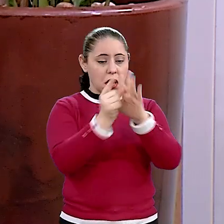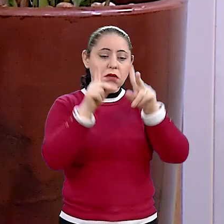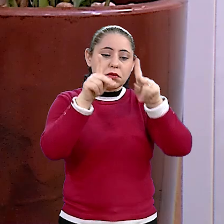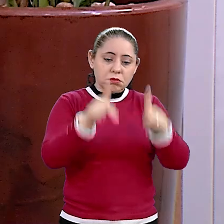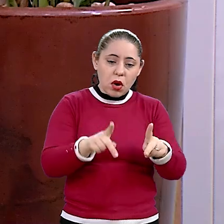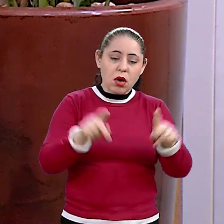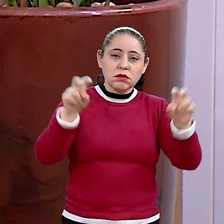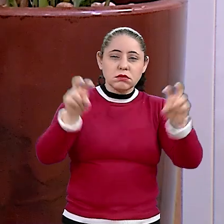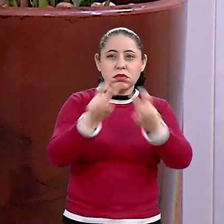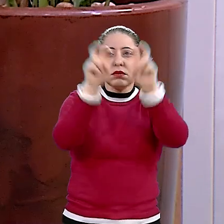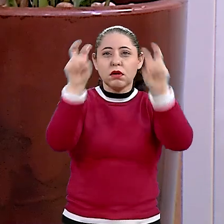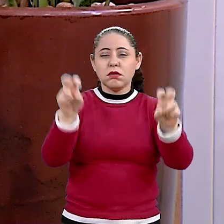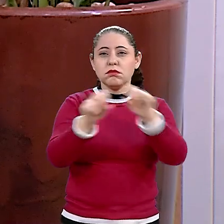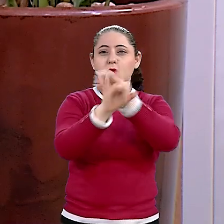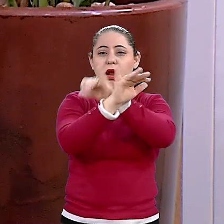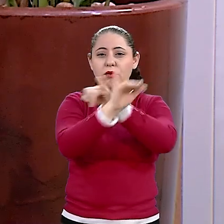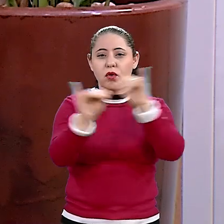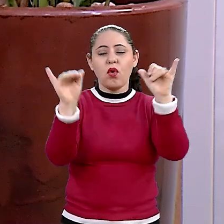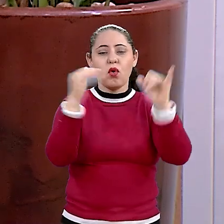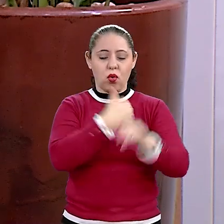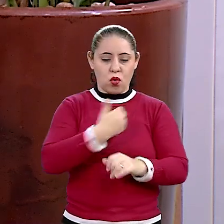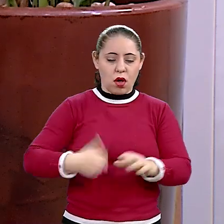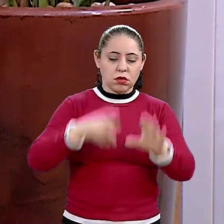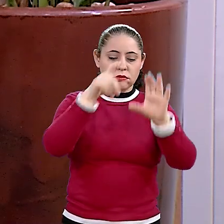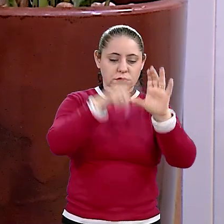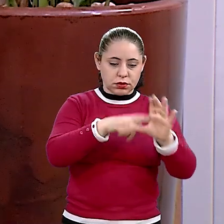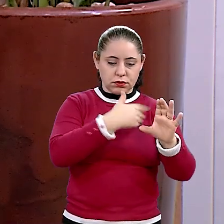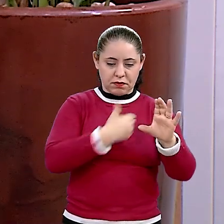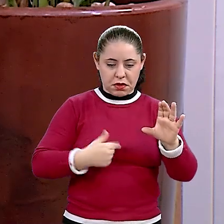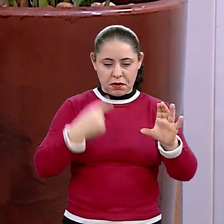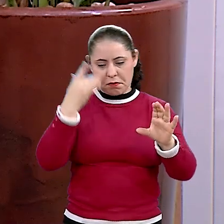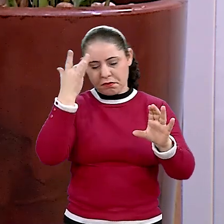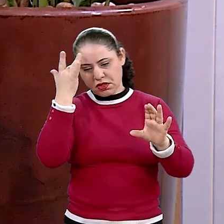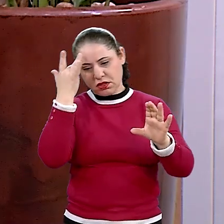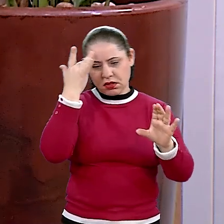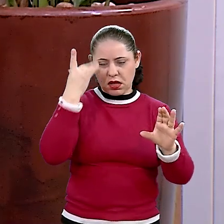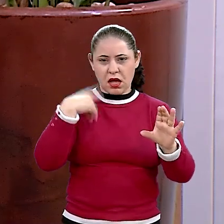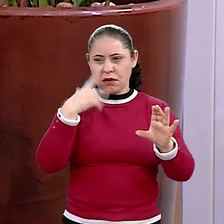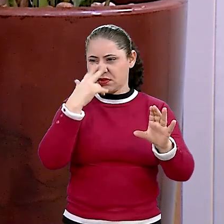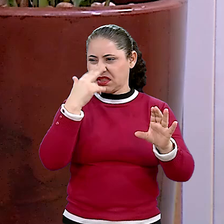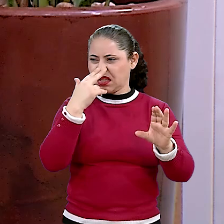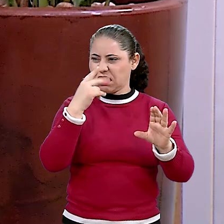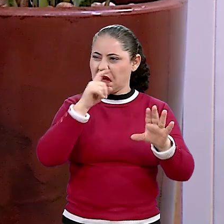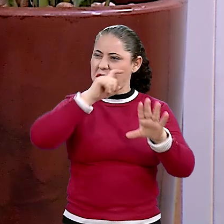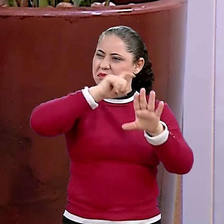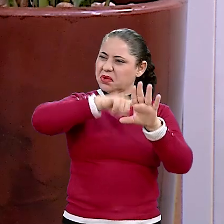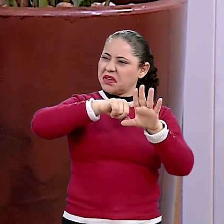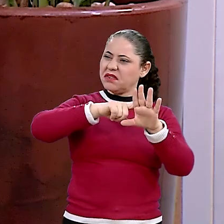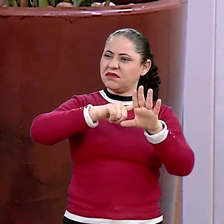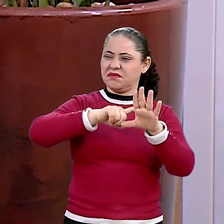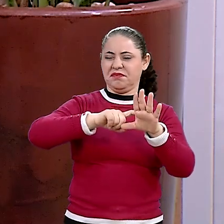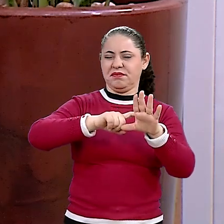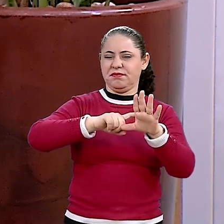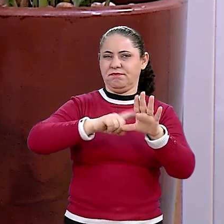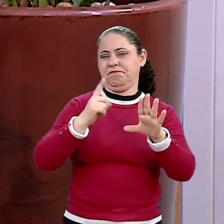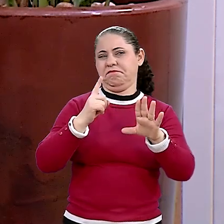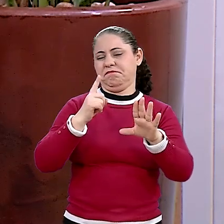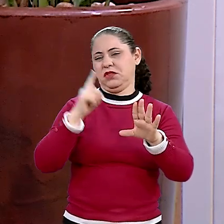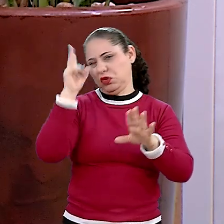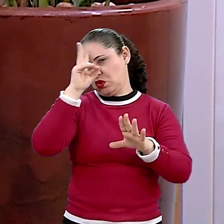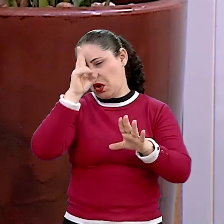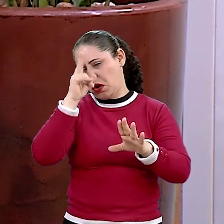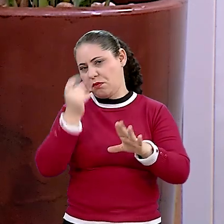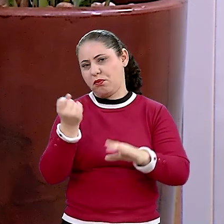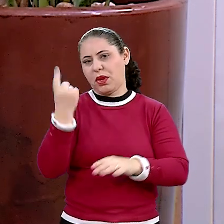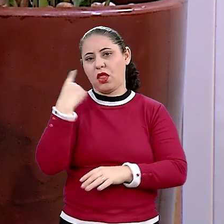precisa de portal da transparência para os gastos do governo. E as pessoas achavam que isso era uma utopia, lá no começo dos anos 2000.